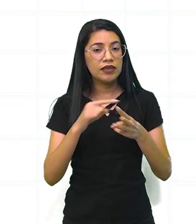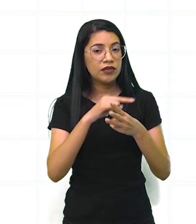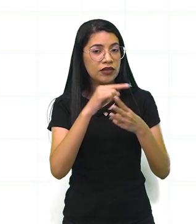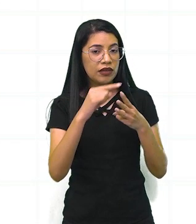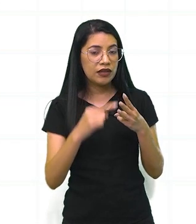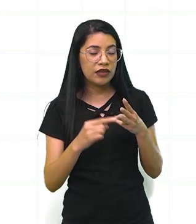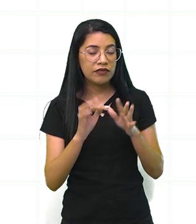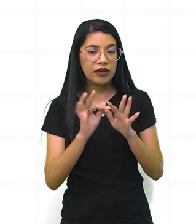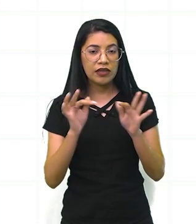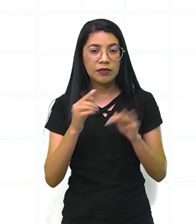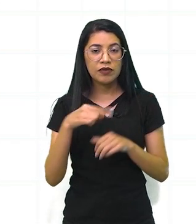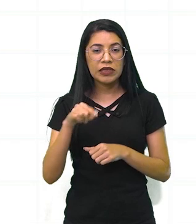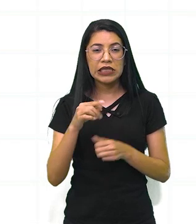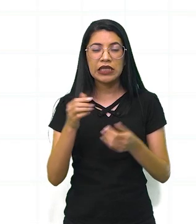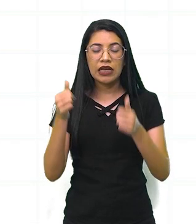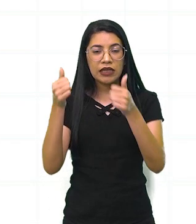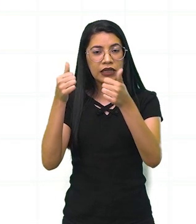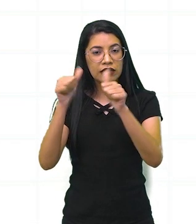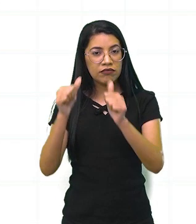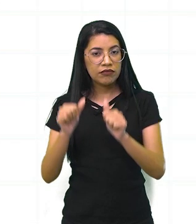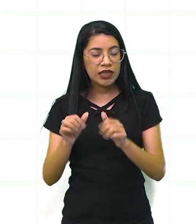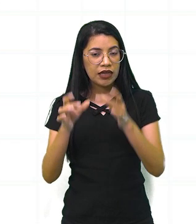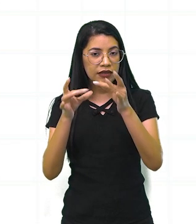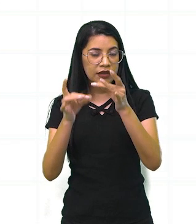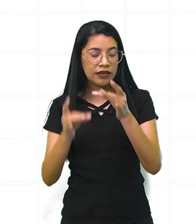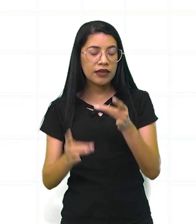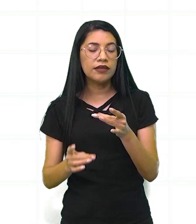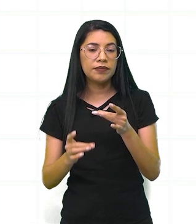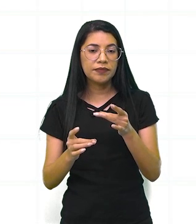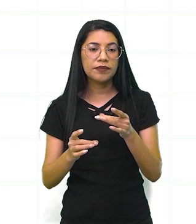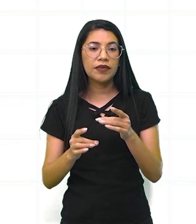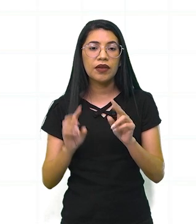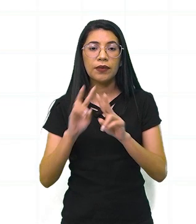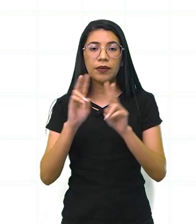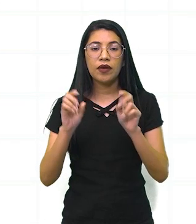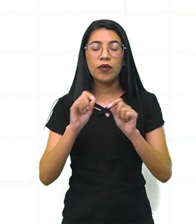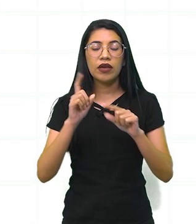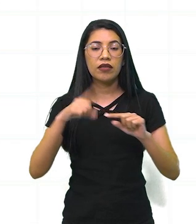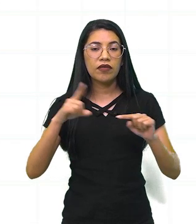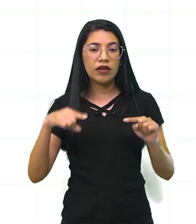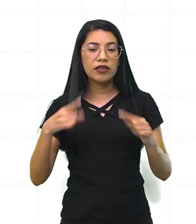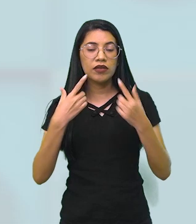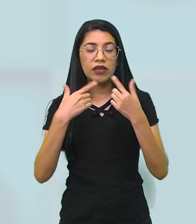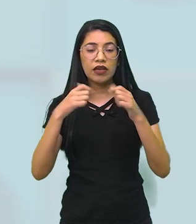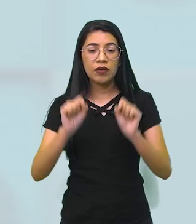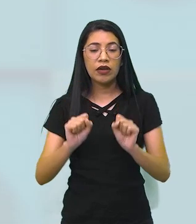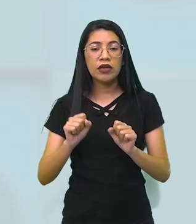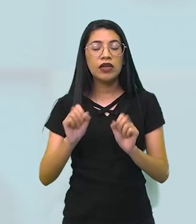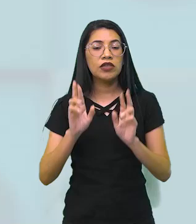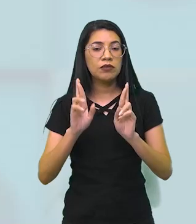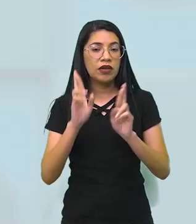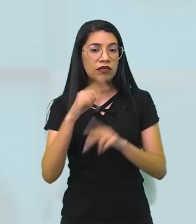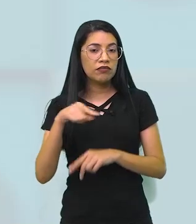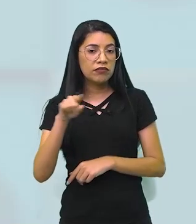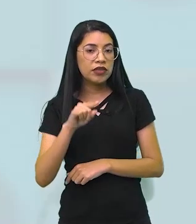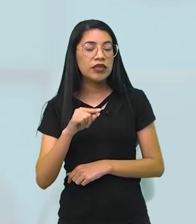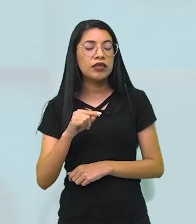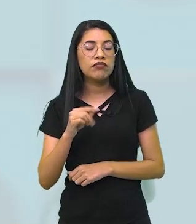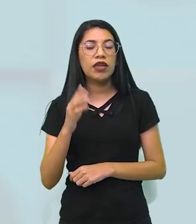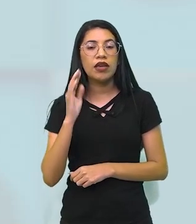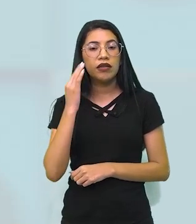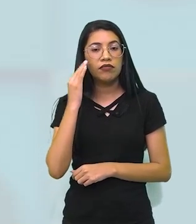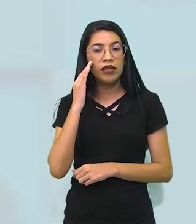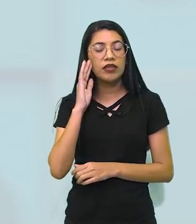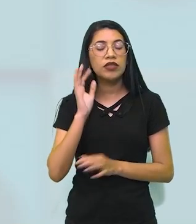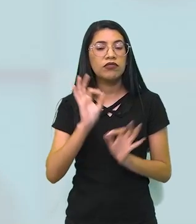pra gente olhar né Para dar uma uma estudada sobre a questão da variação linguística espero que vocês tenham então Eh